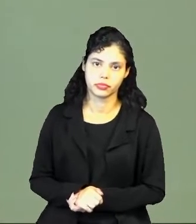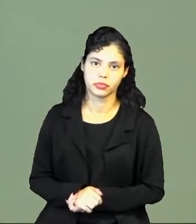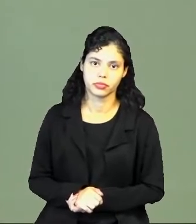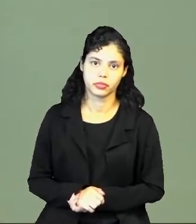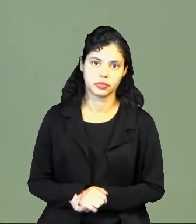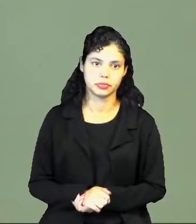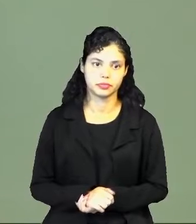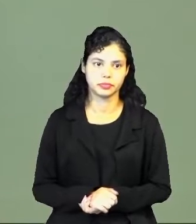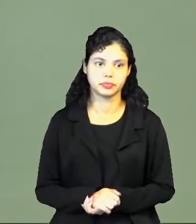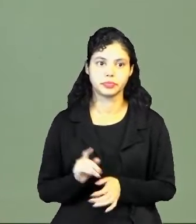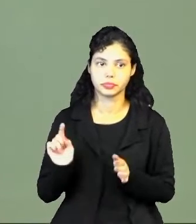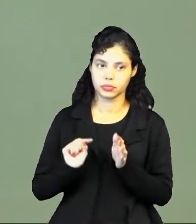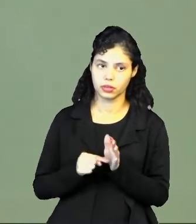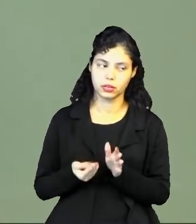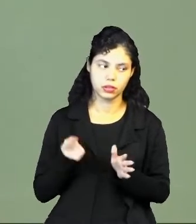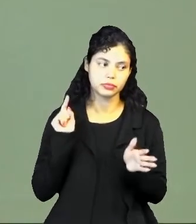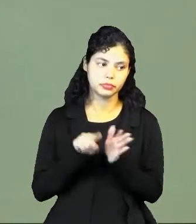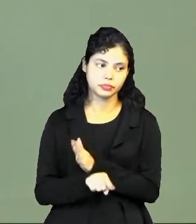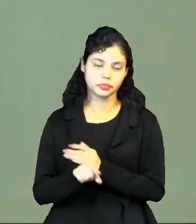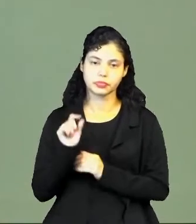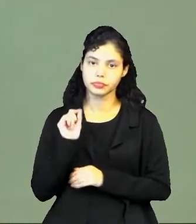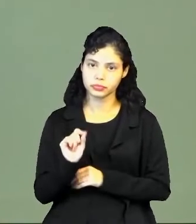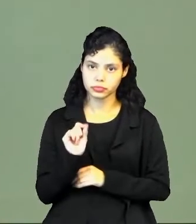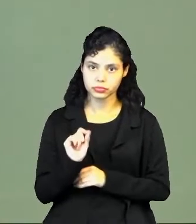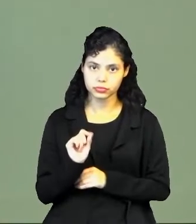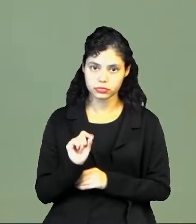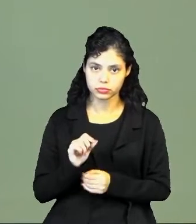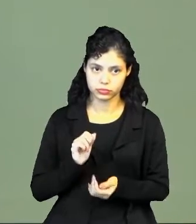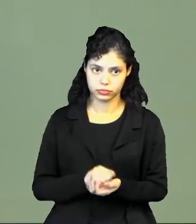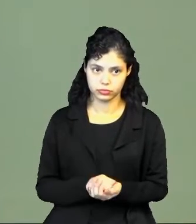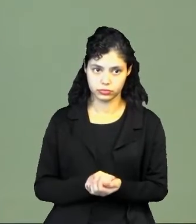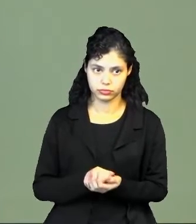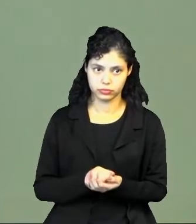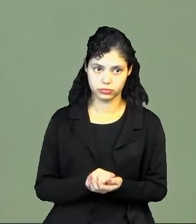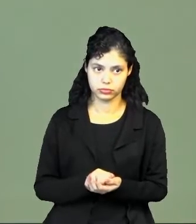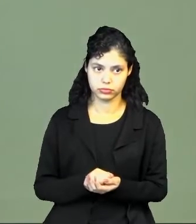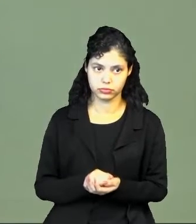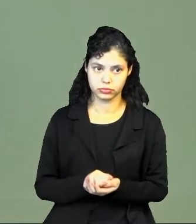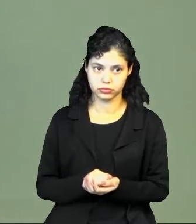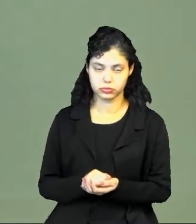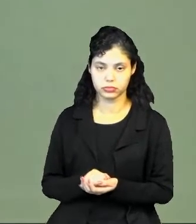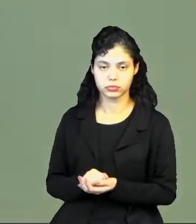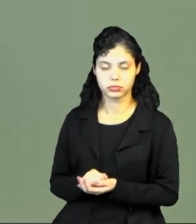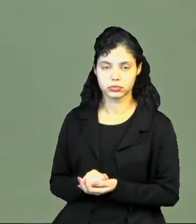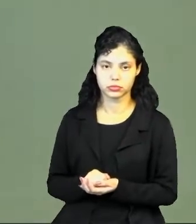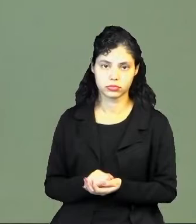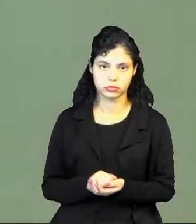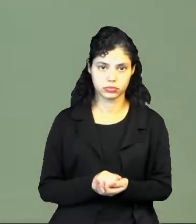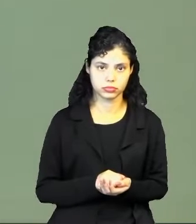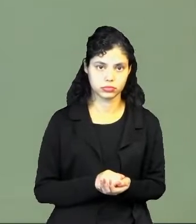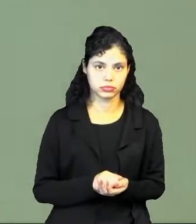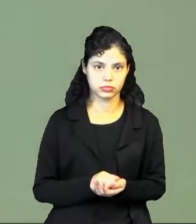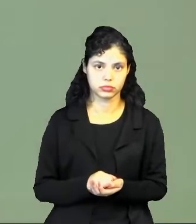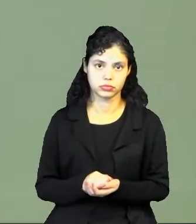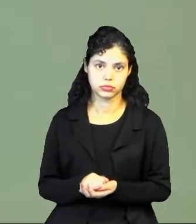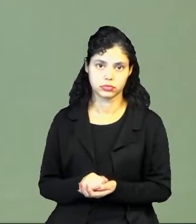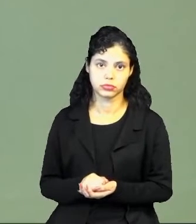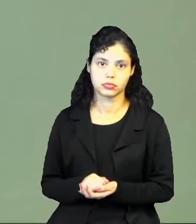para vocês. A primeira questão, perguntando um pouco sobre o que a gente abordou aí, tá? Eu vou ver aqui com vocês, ó.